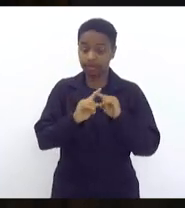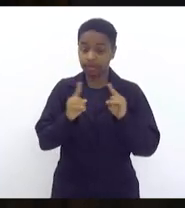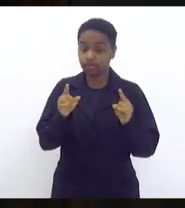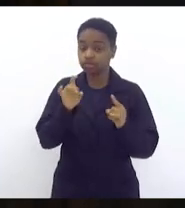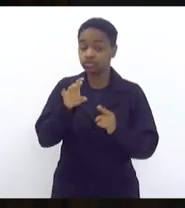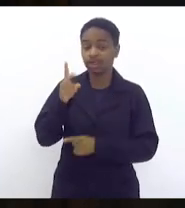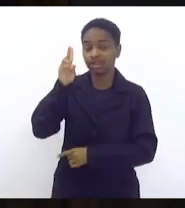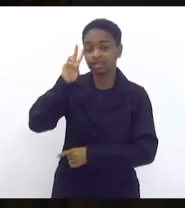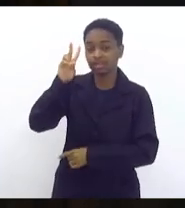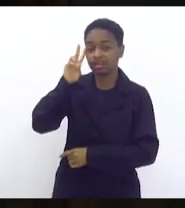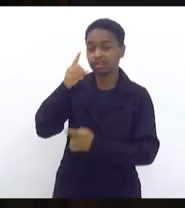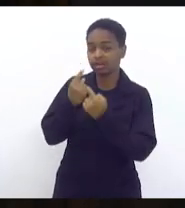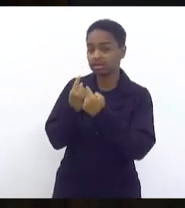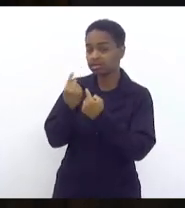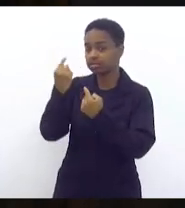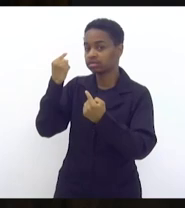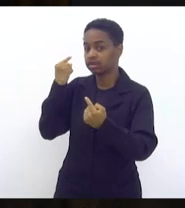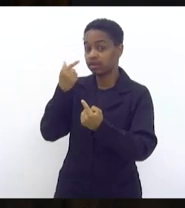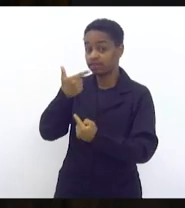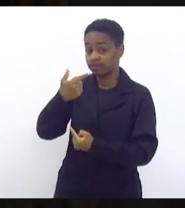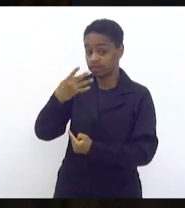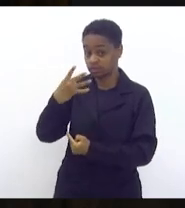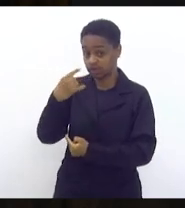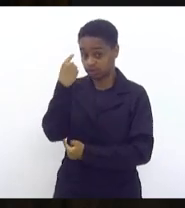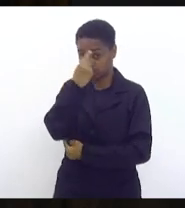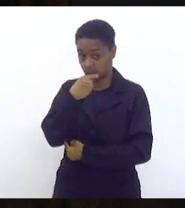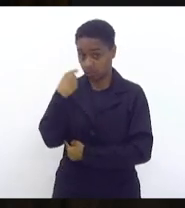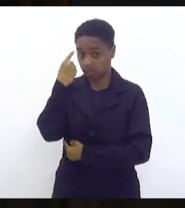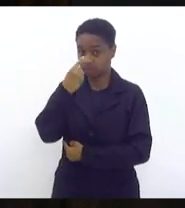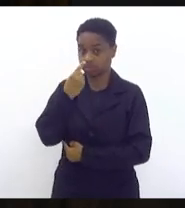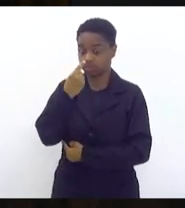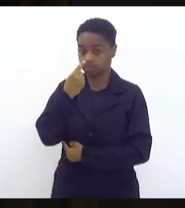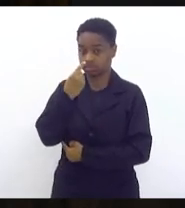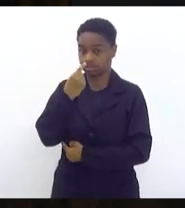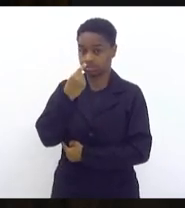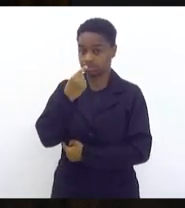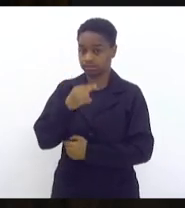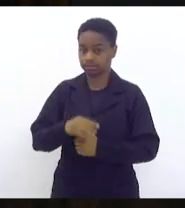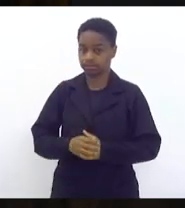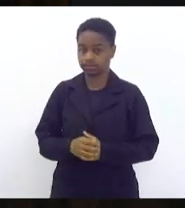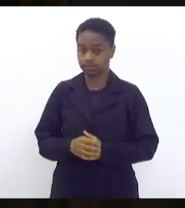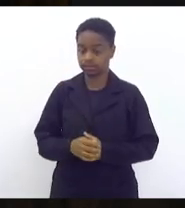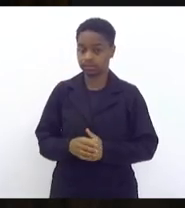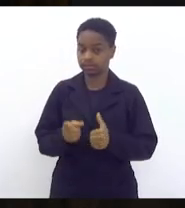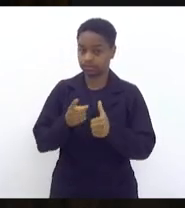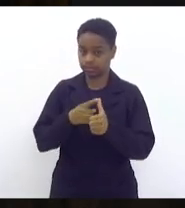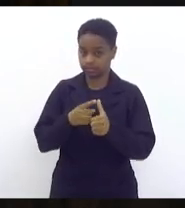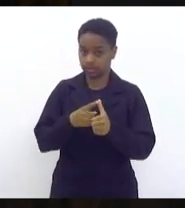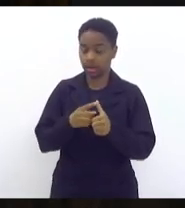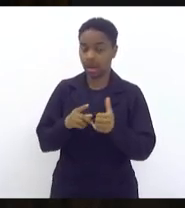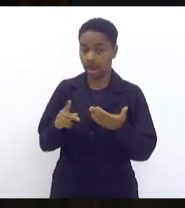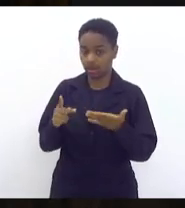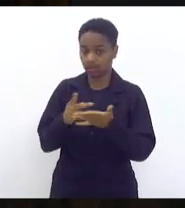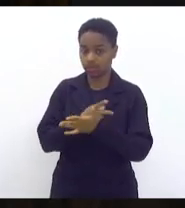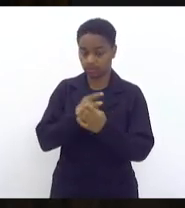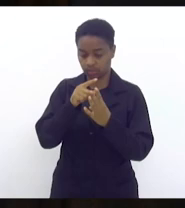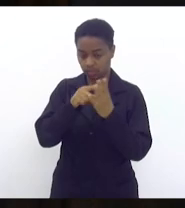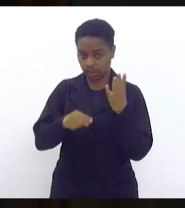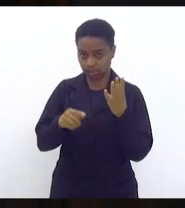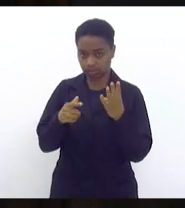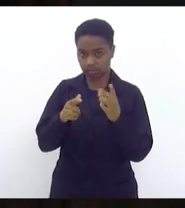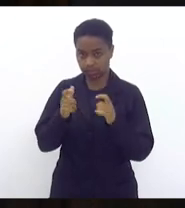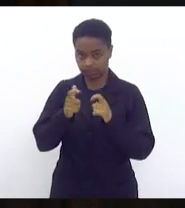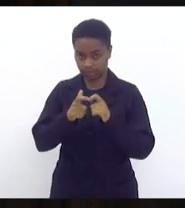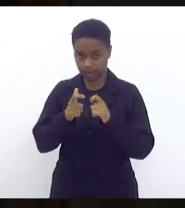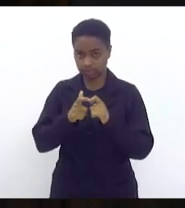uma retrospectiva das últimas 24 horas, nós tivemos o episódio com esses quatro médicos, que é